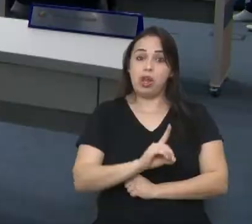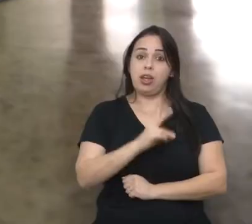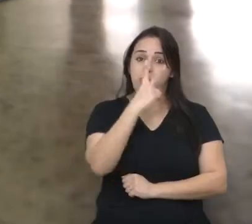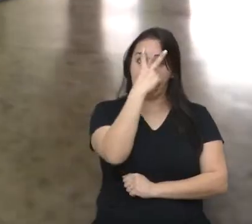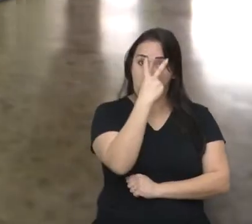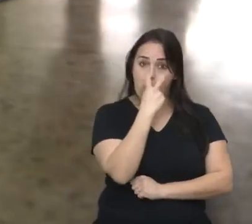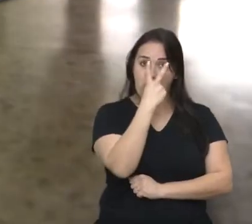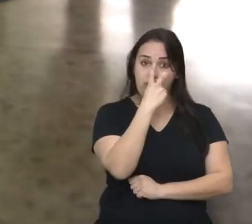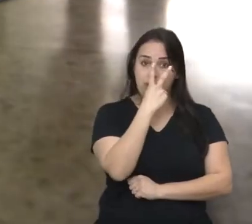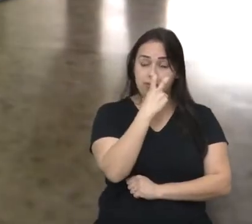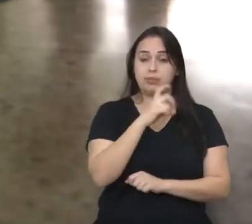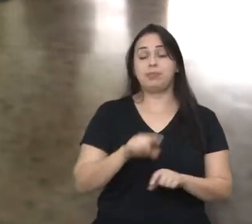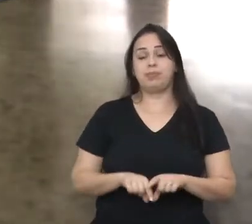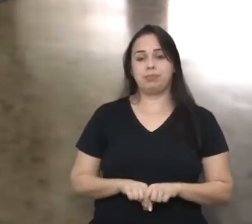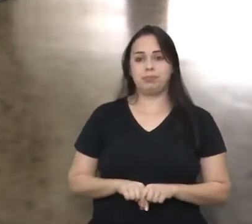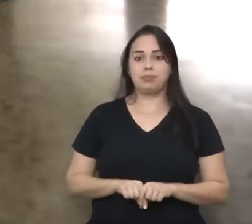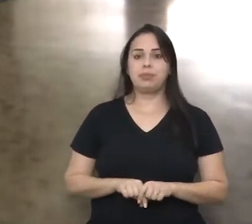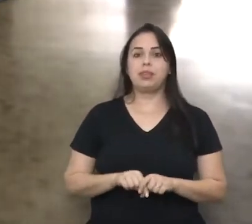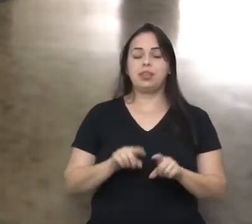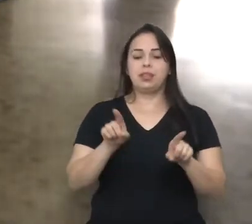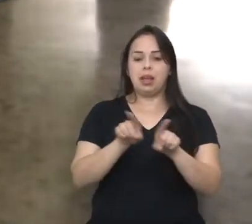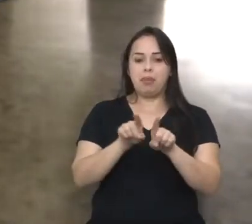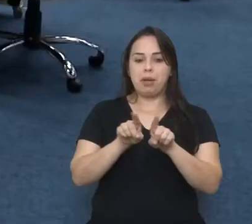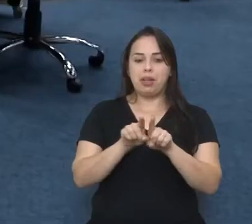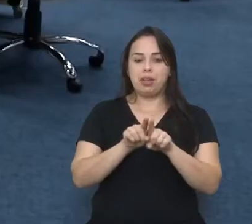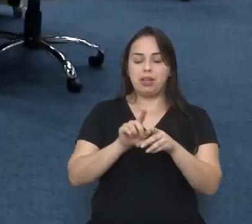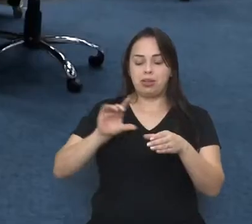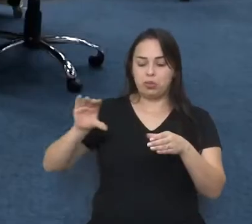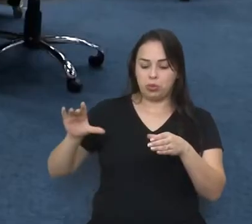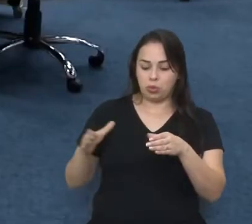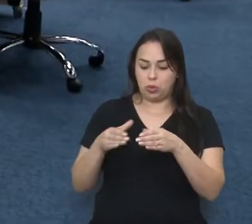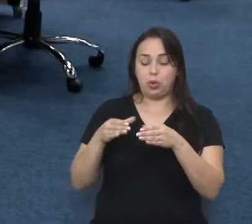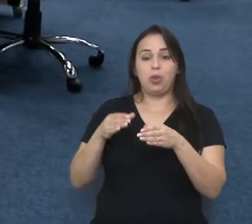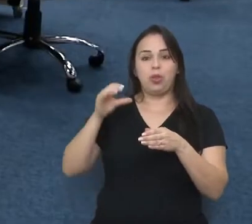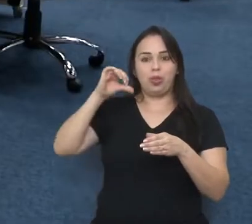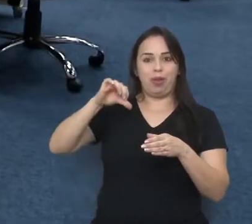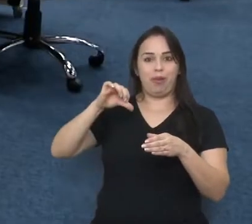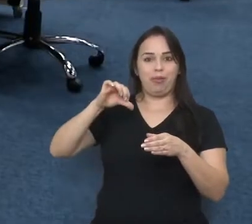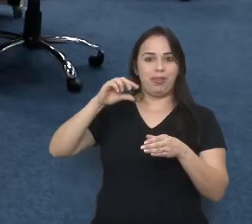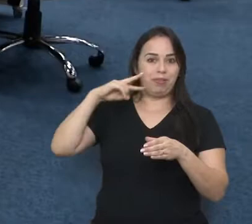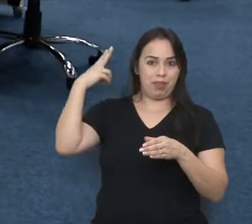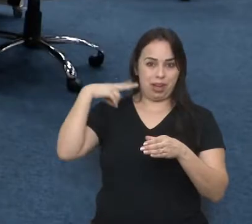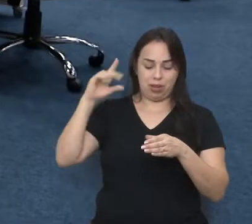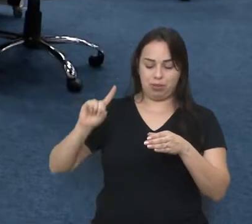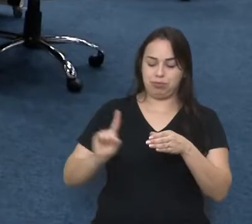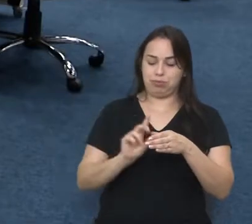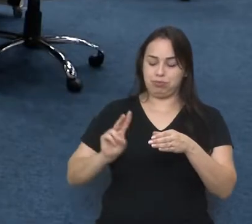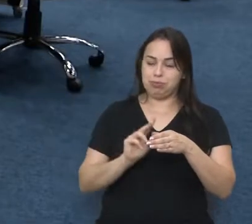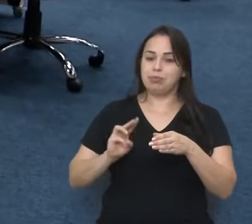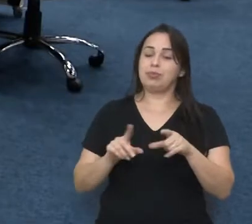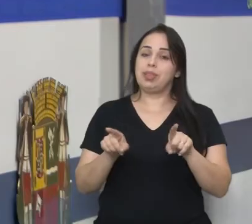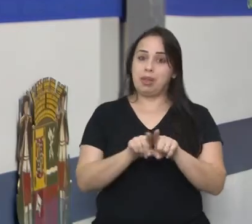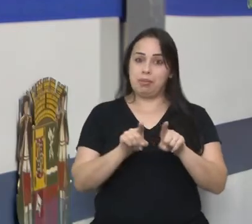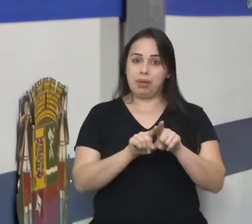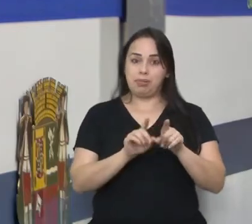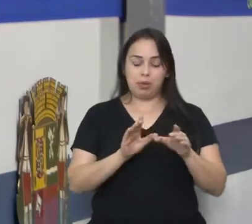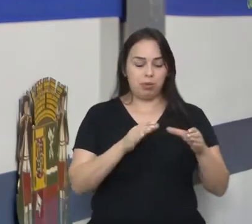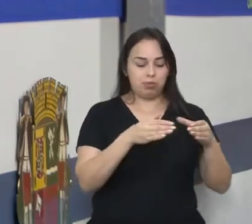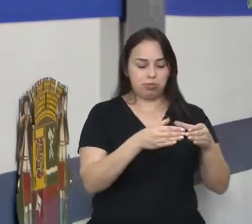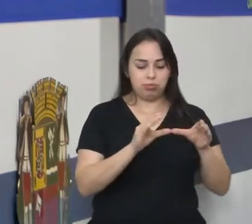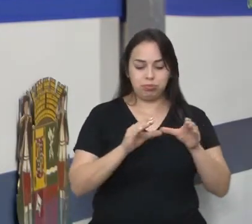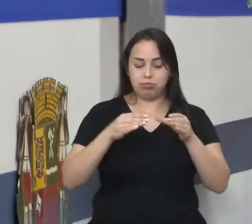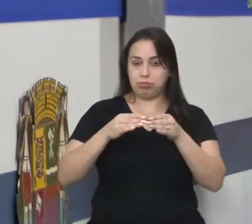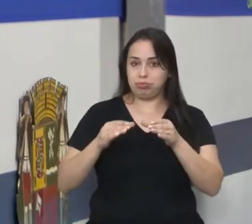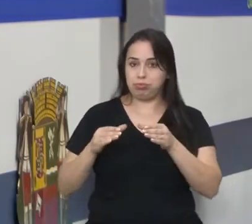os direitos dos deficientes visuais na cidade. No total, fazem parte da frente 9 vereadores da Câmara. E além